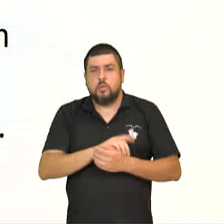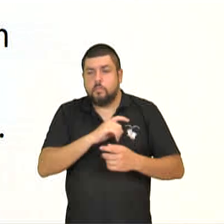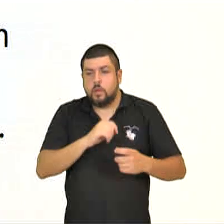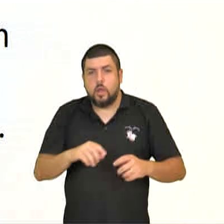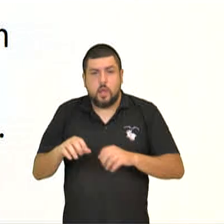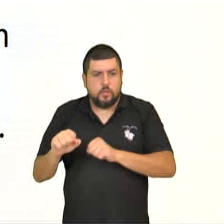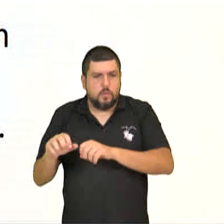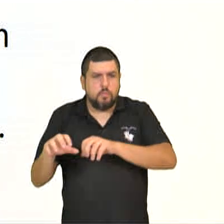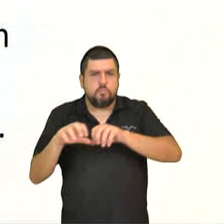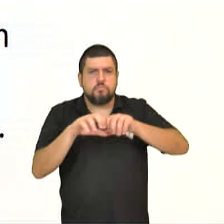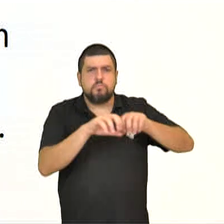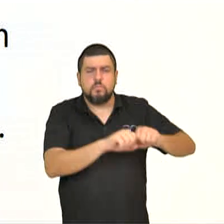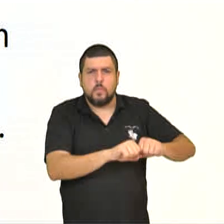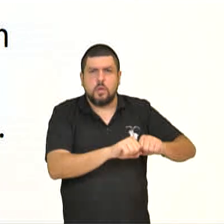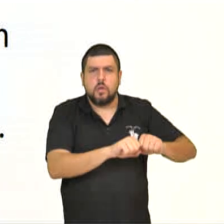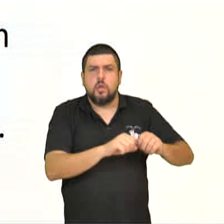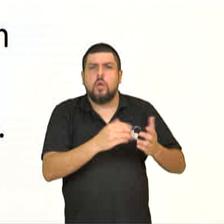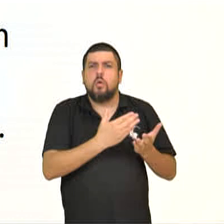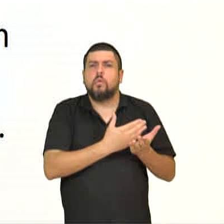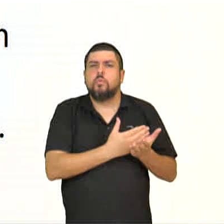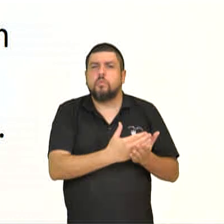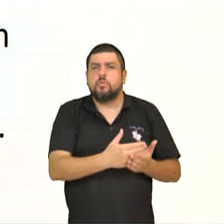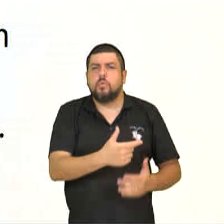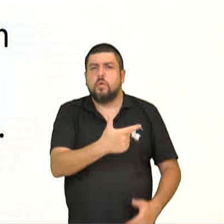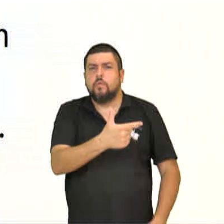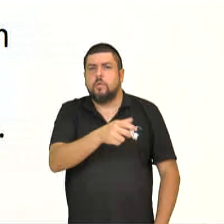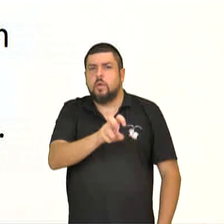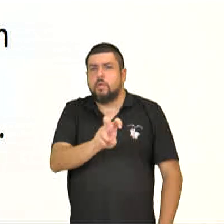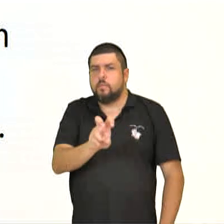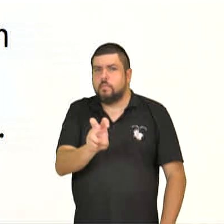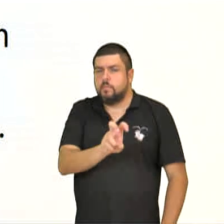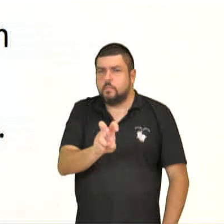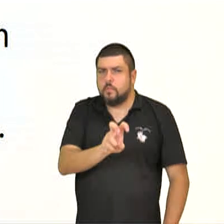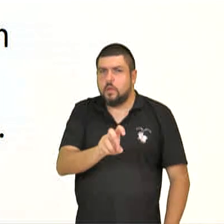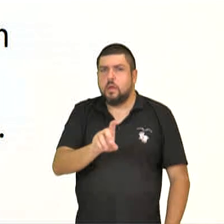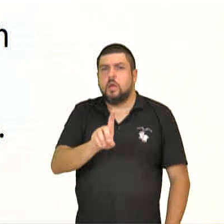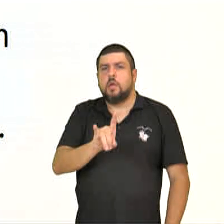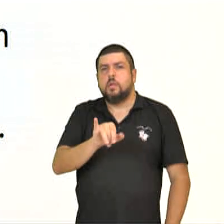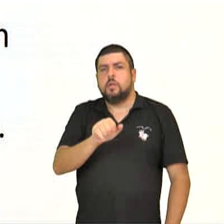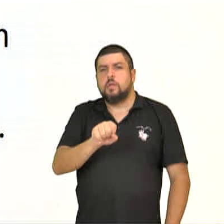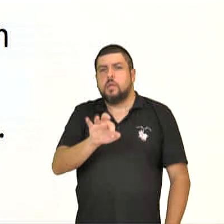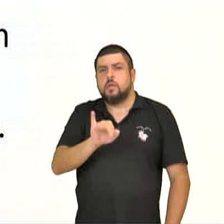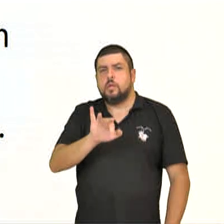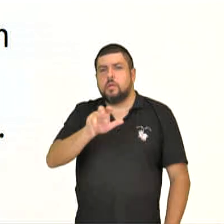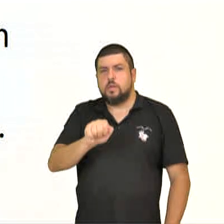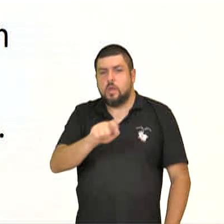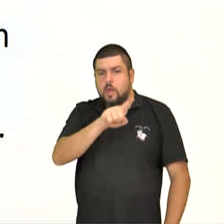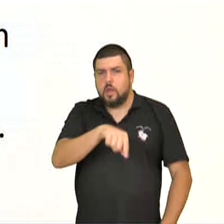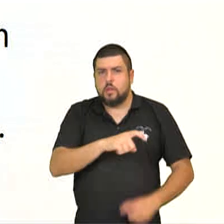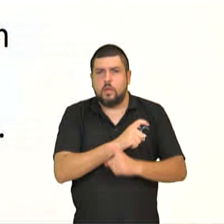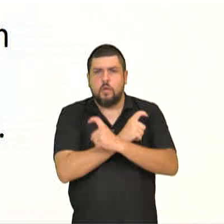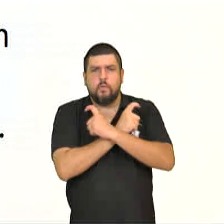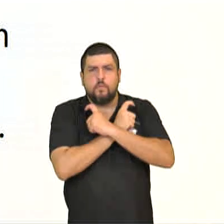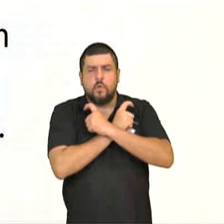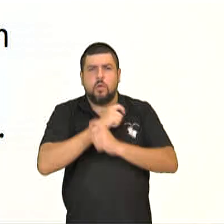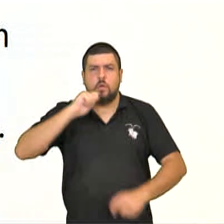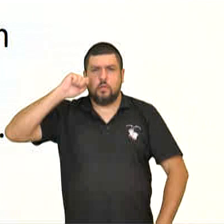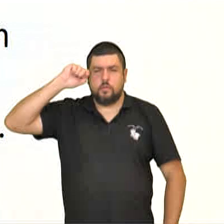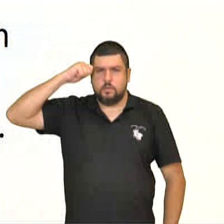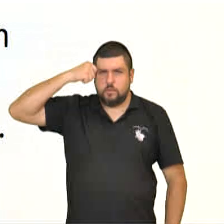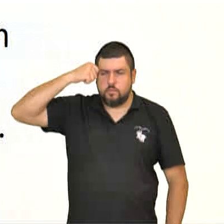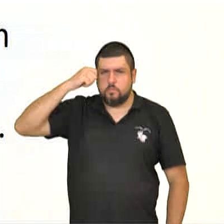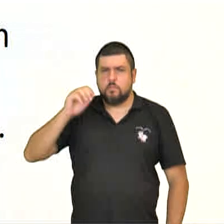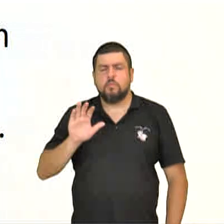início à 25ª dinastia, conhecida também como dinastia dos faraós negros. Por que